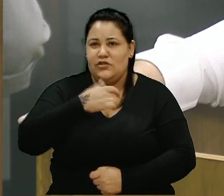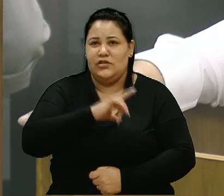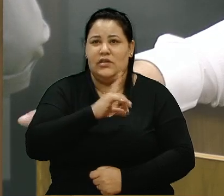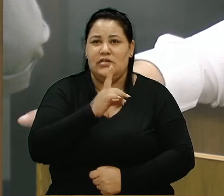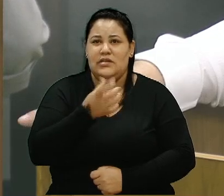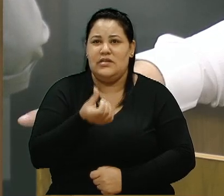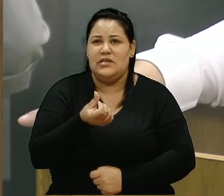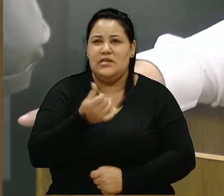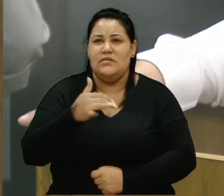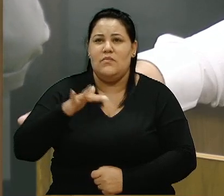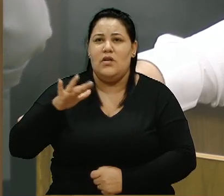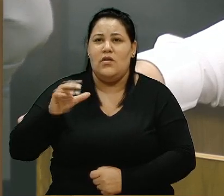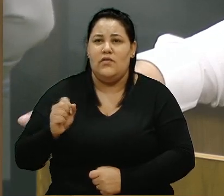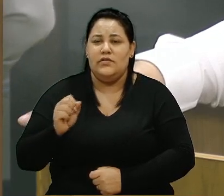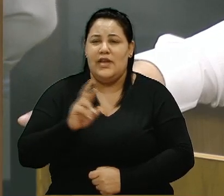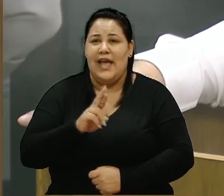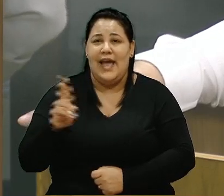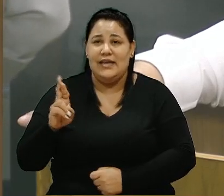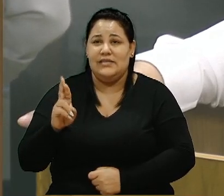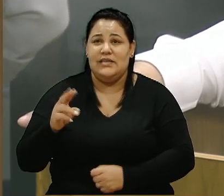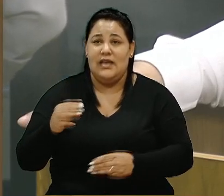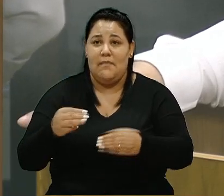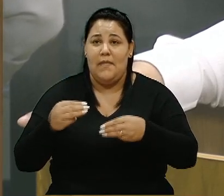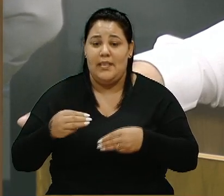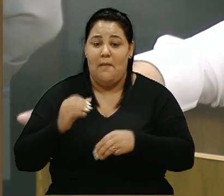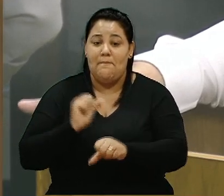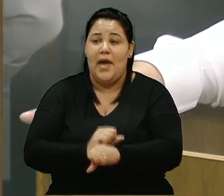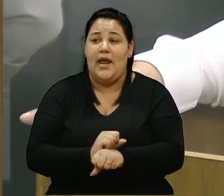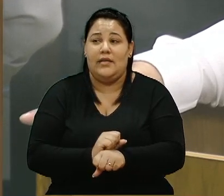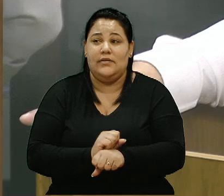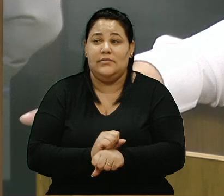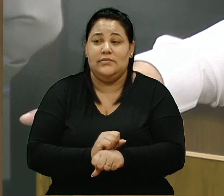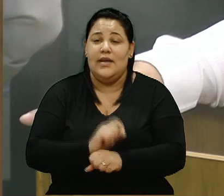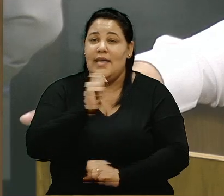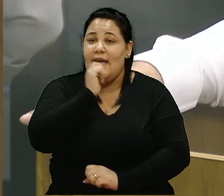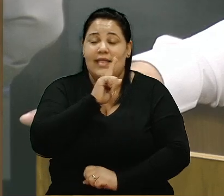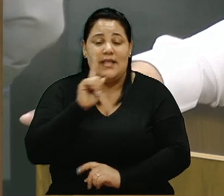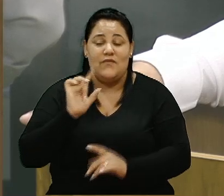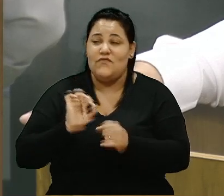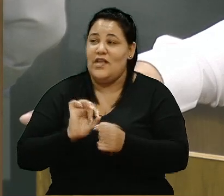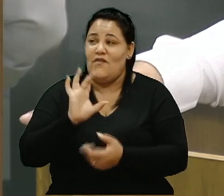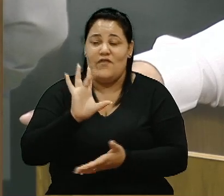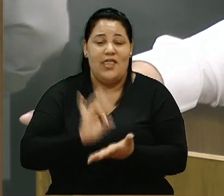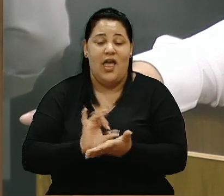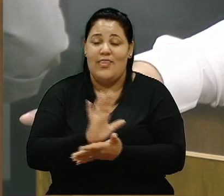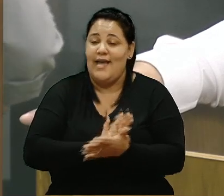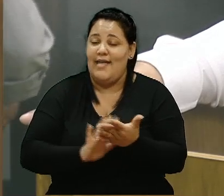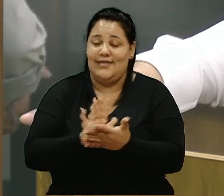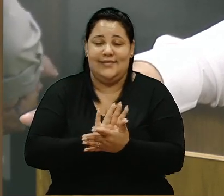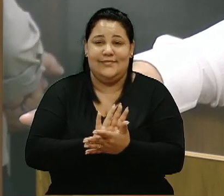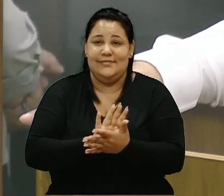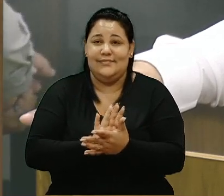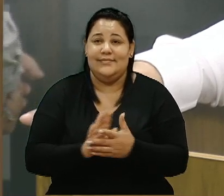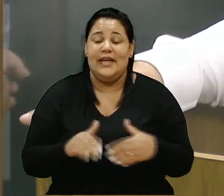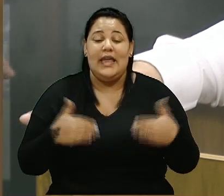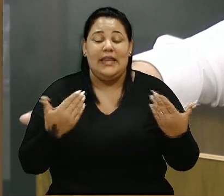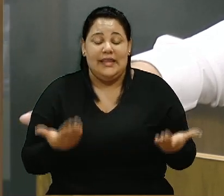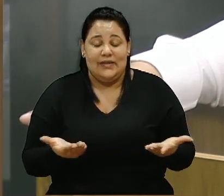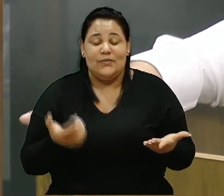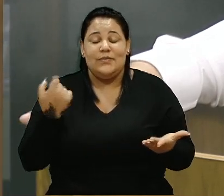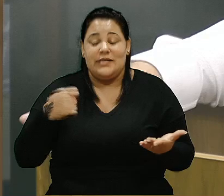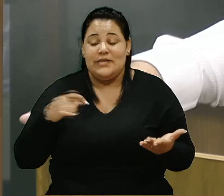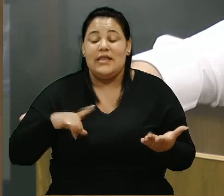reais em emendas que estão paradas, que não foram executadas. Então, há de se ter